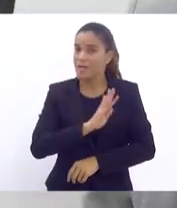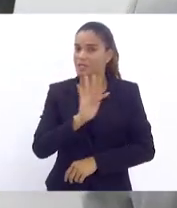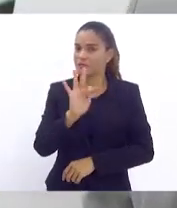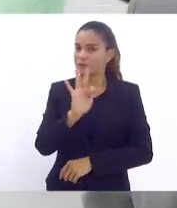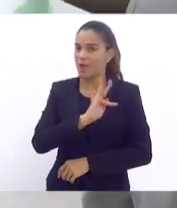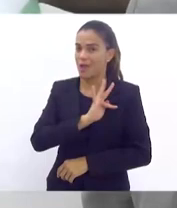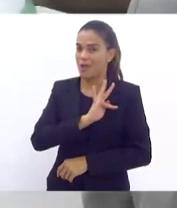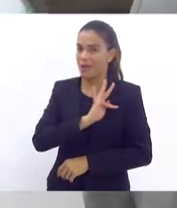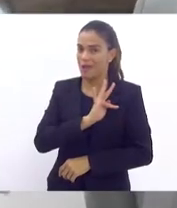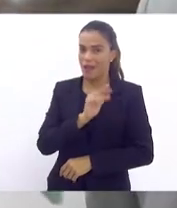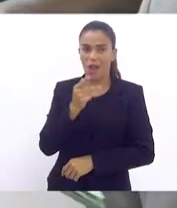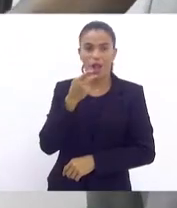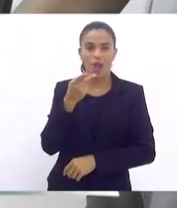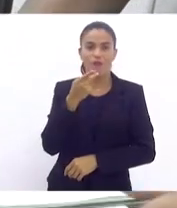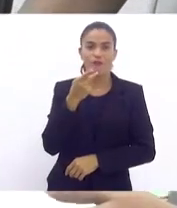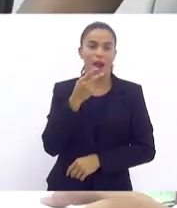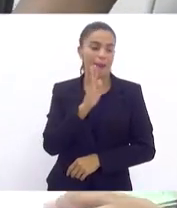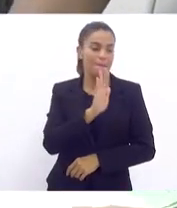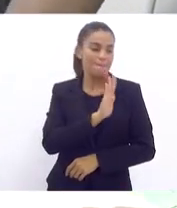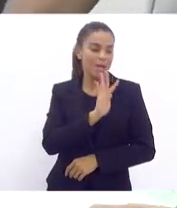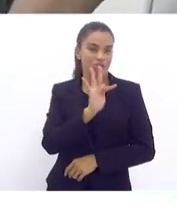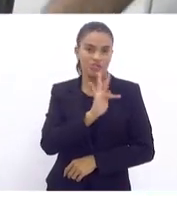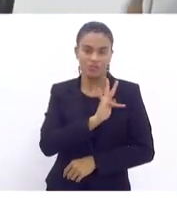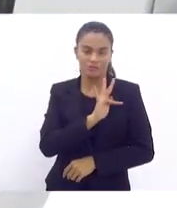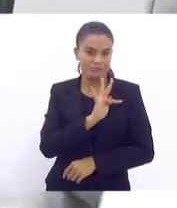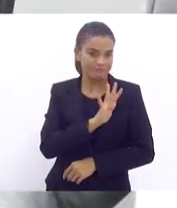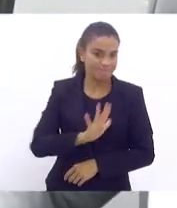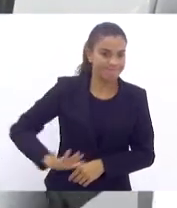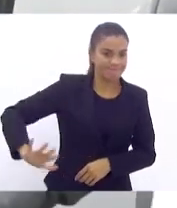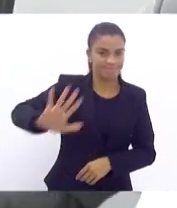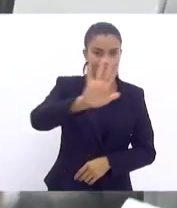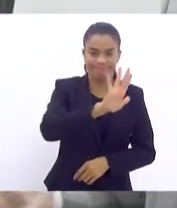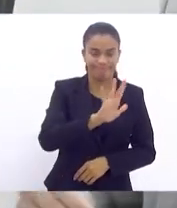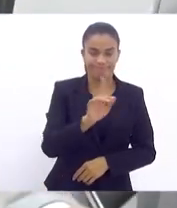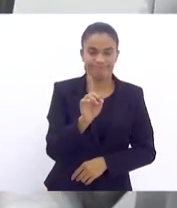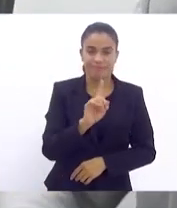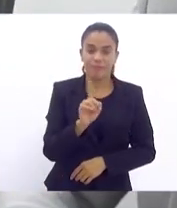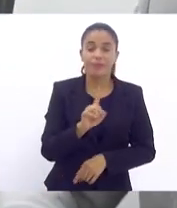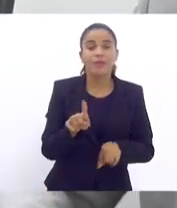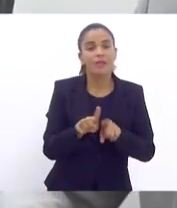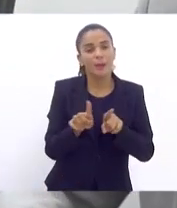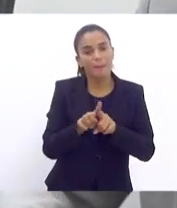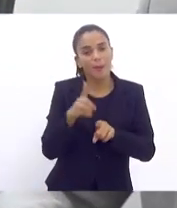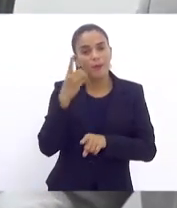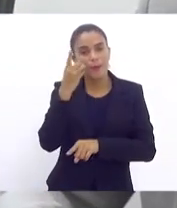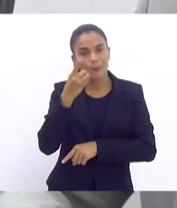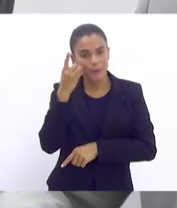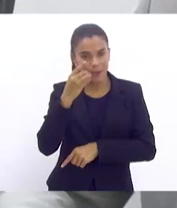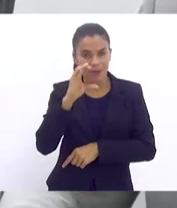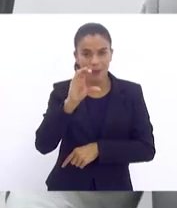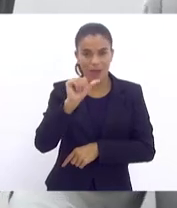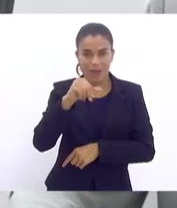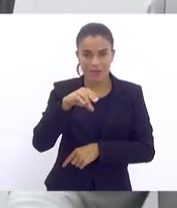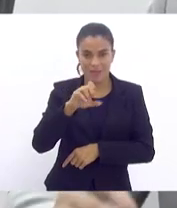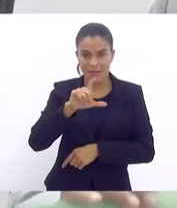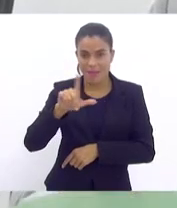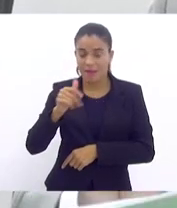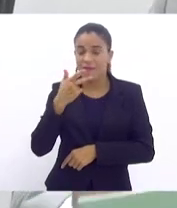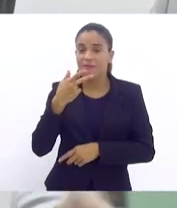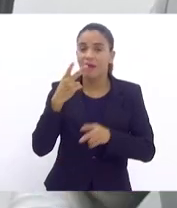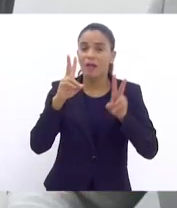Fluminense ele não bota nem de forma presente do deputado canela que é exatamente o mesmo fala sobre